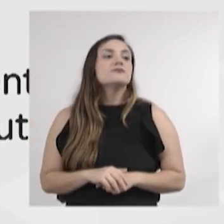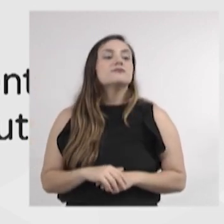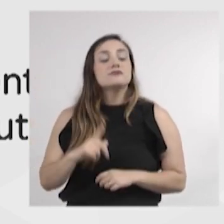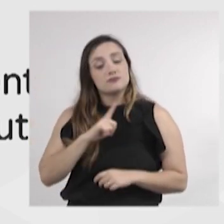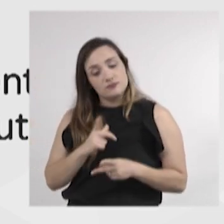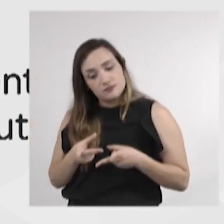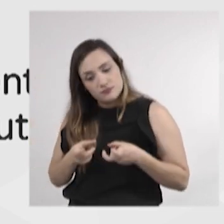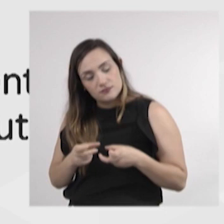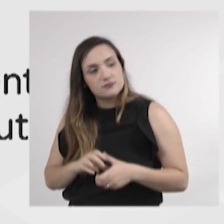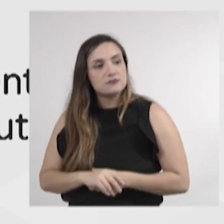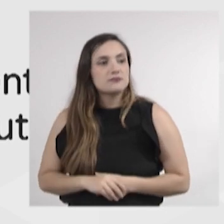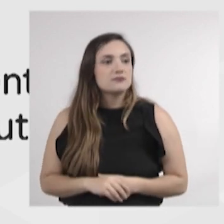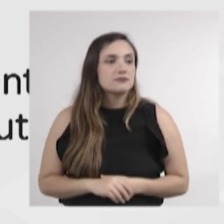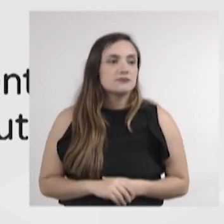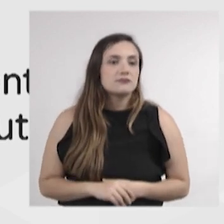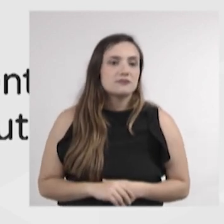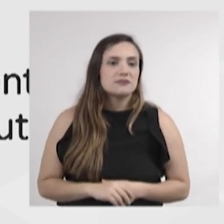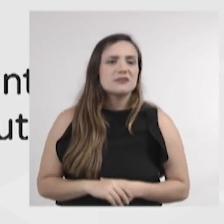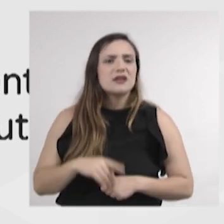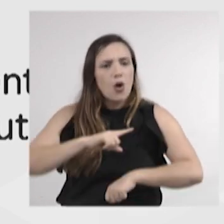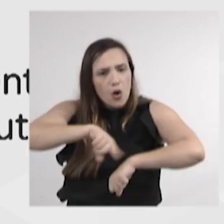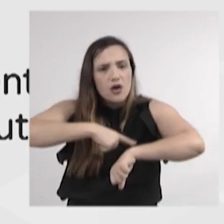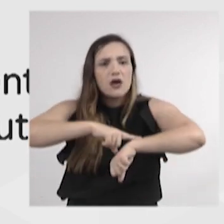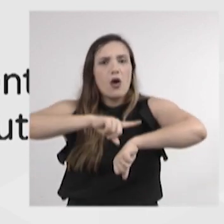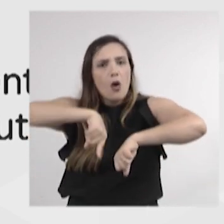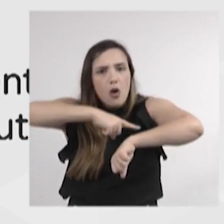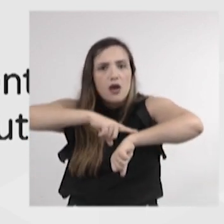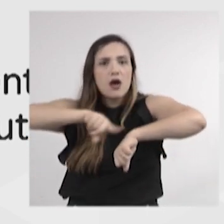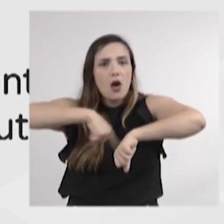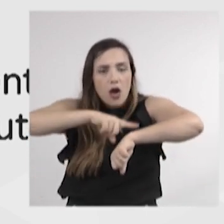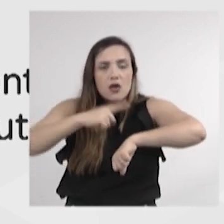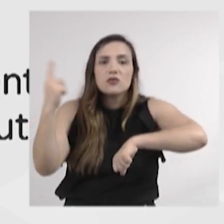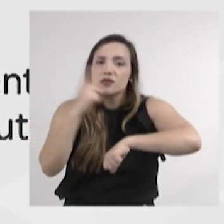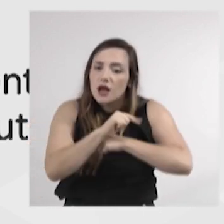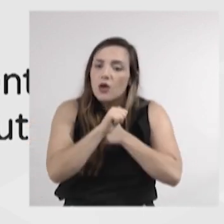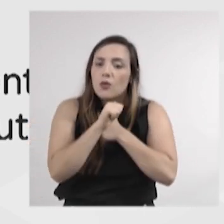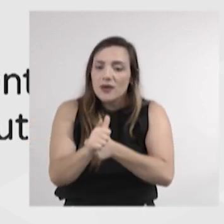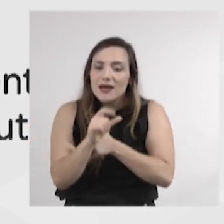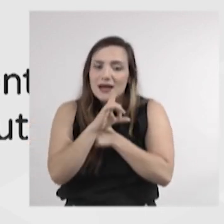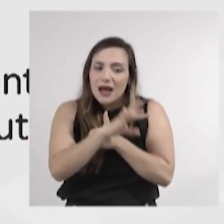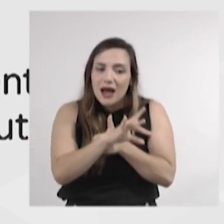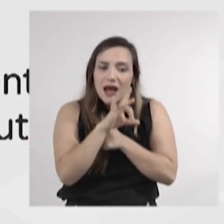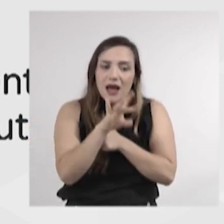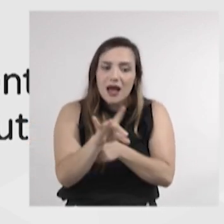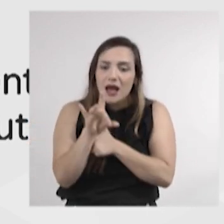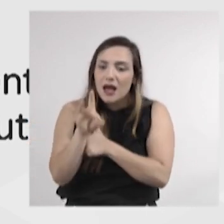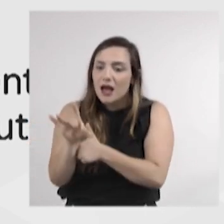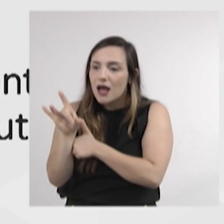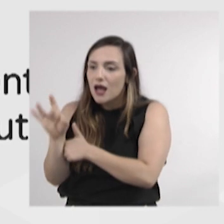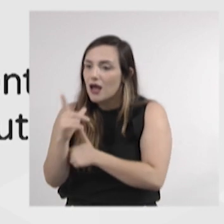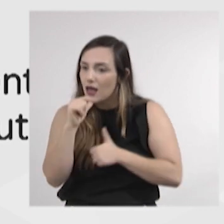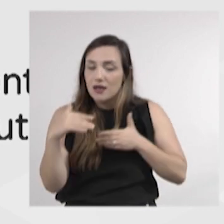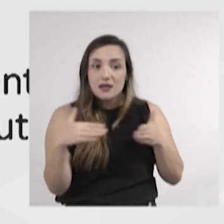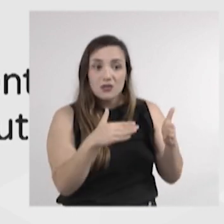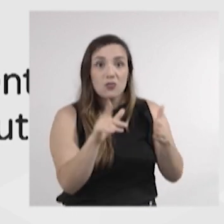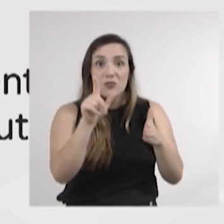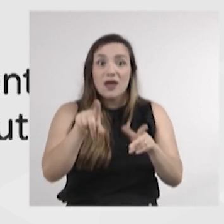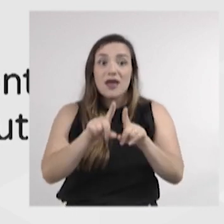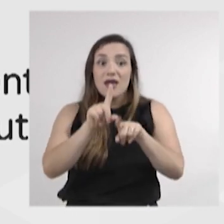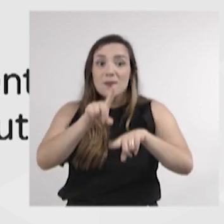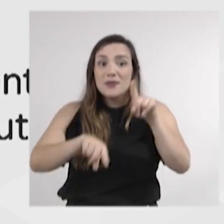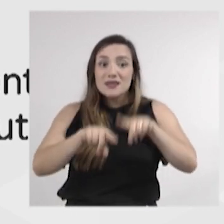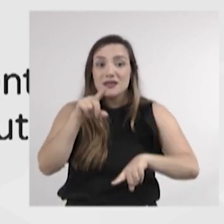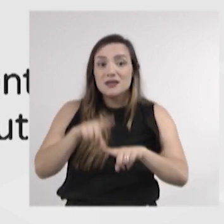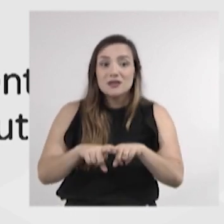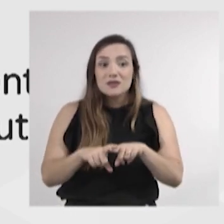né? E, de hora em hora, nós sabemos o que está acontecendo em cada um desses rios. Só que lembrando que isso aí são equipamentos e que